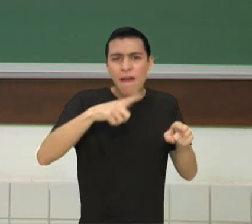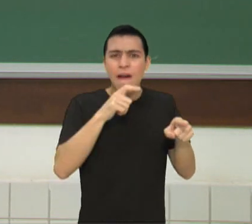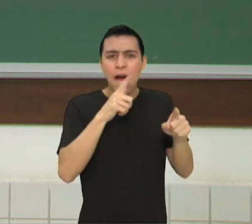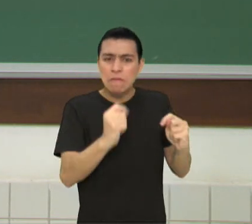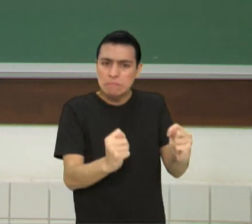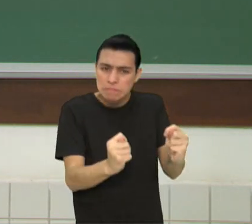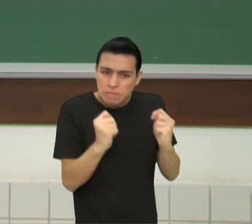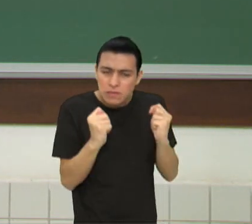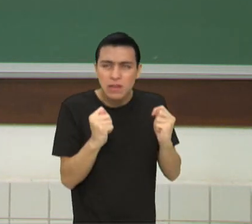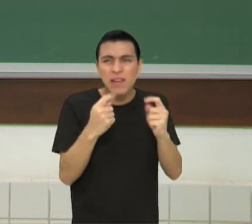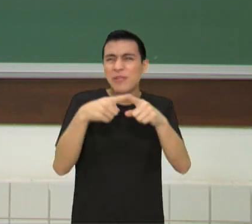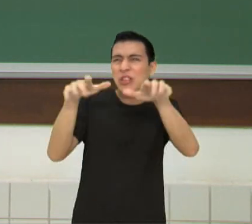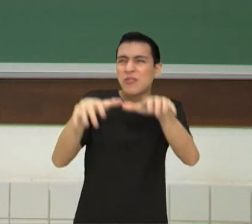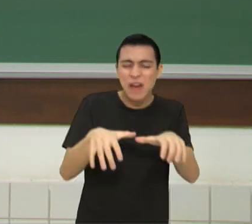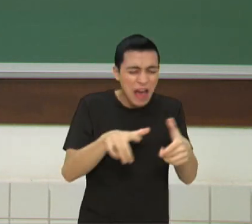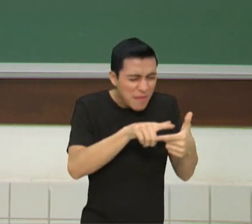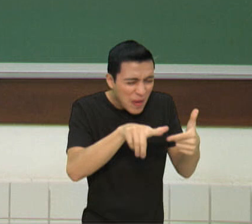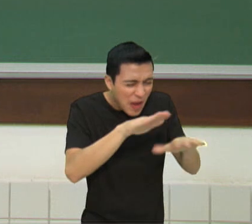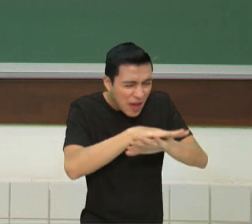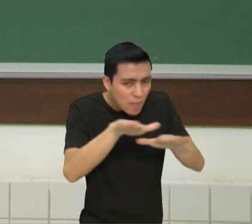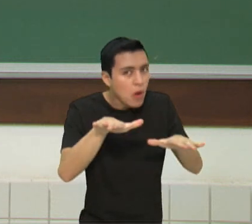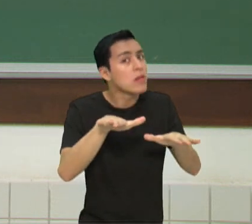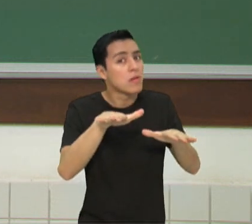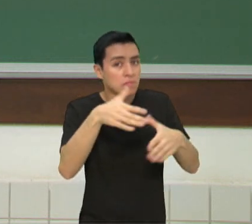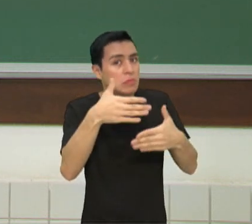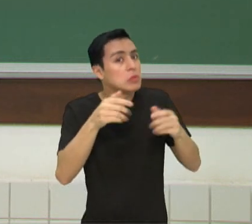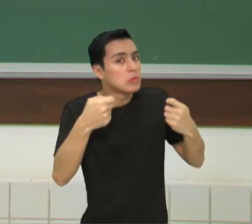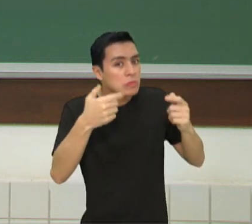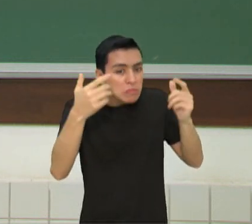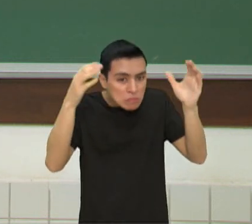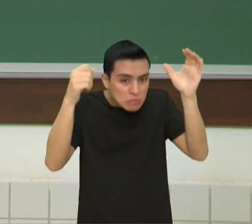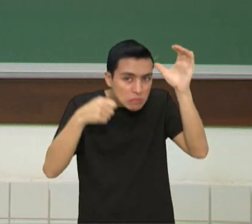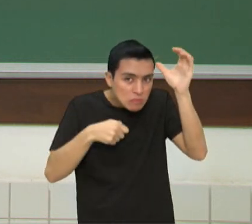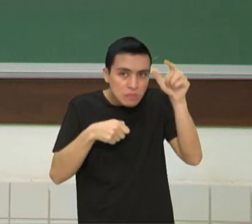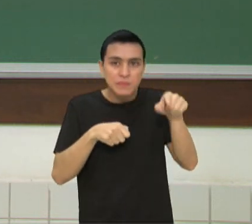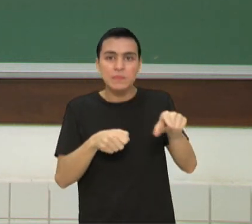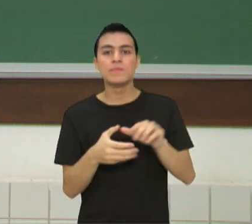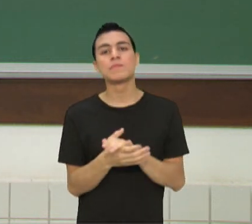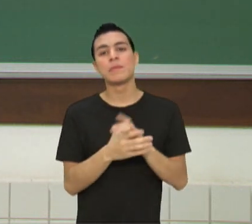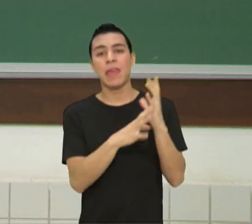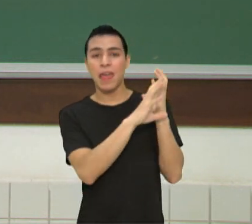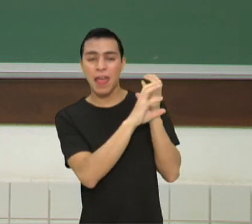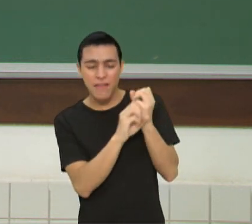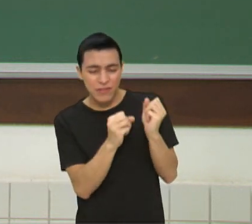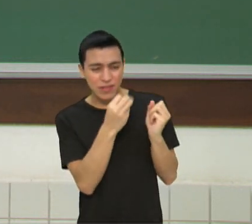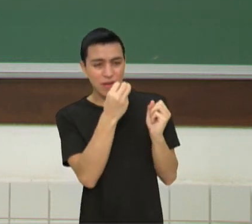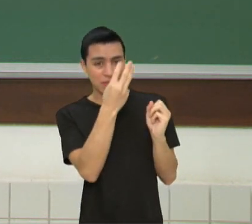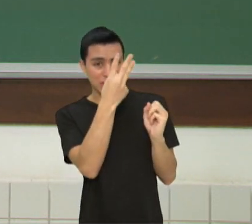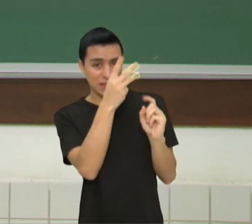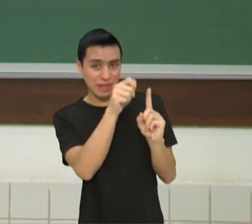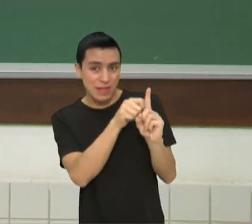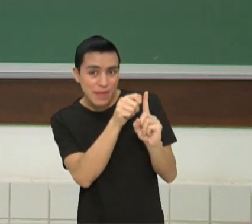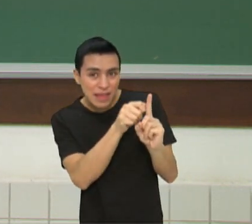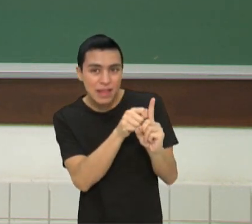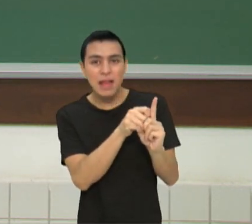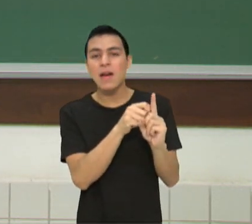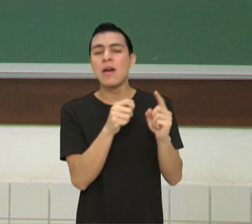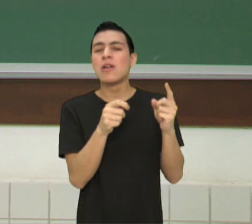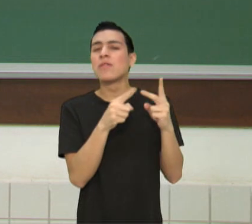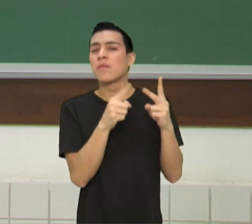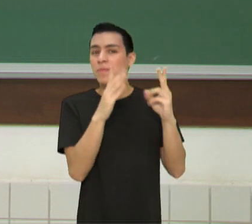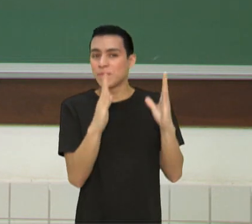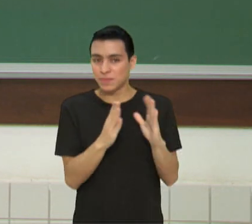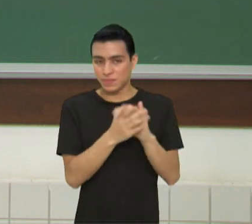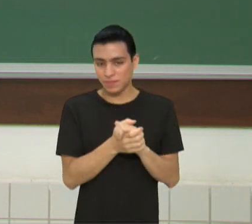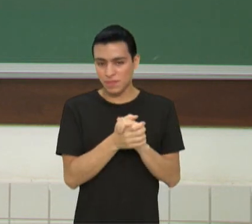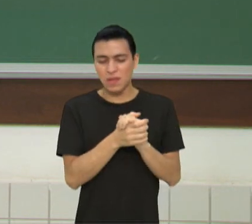que acabou o nosso problema. Vamos lá. Revisão trimestral, parte 2. O que nós vamos revisar hoje? O finzinho